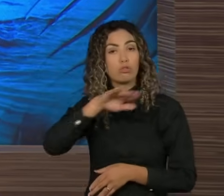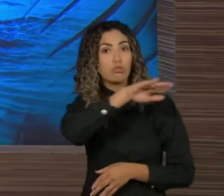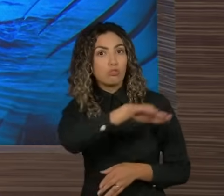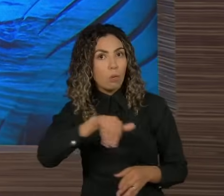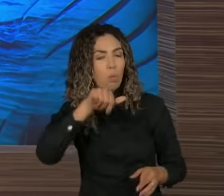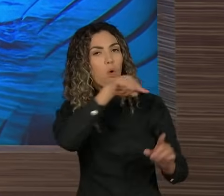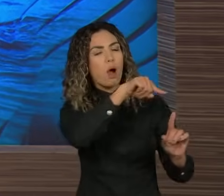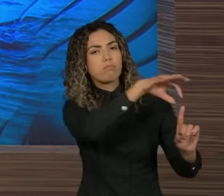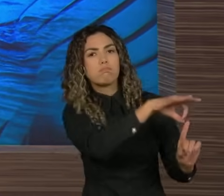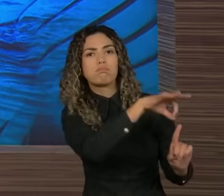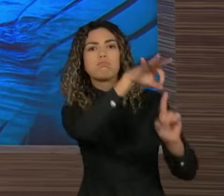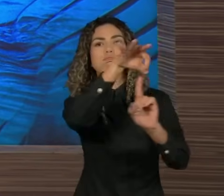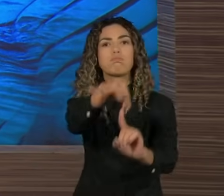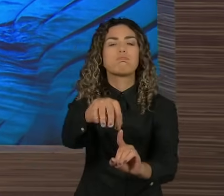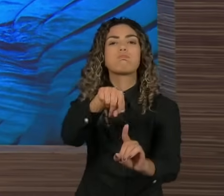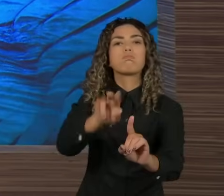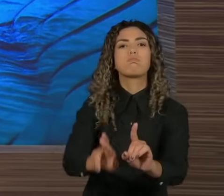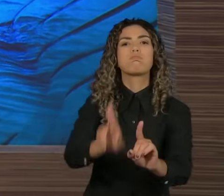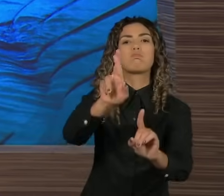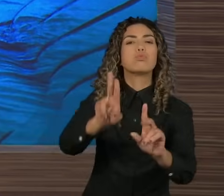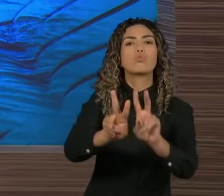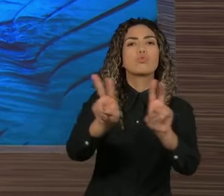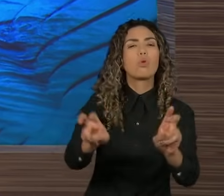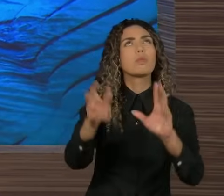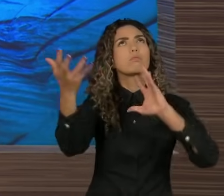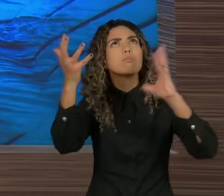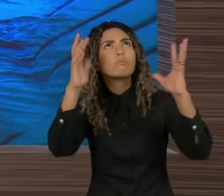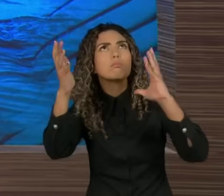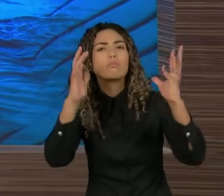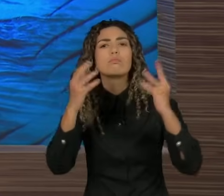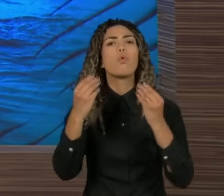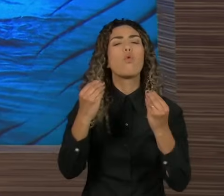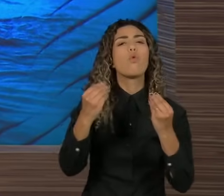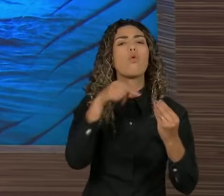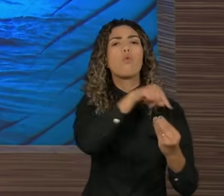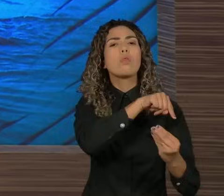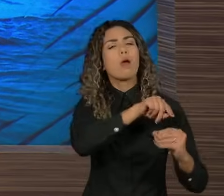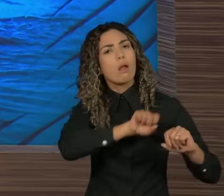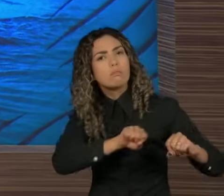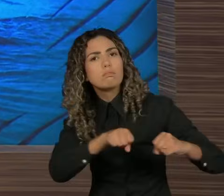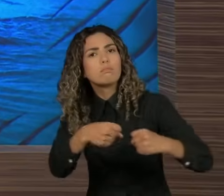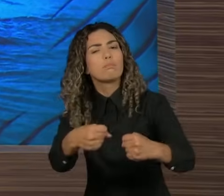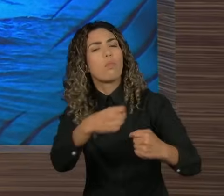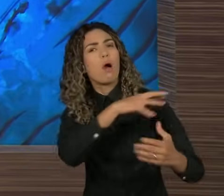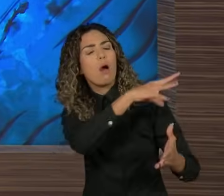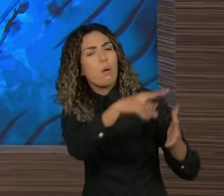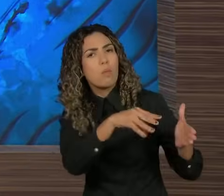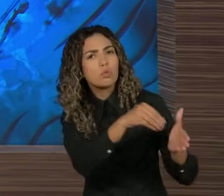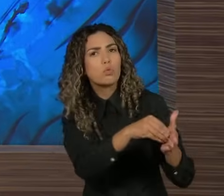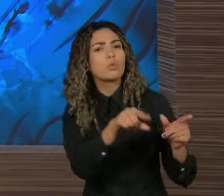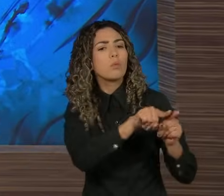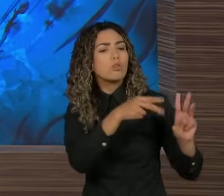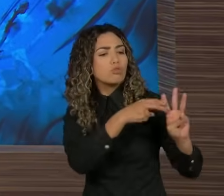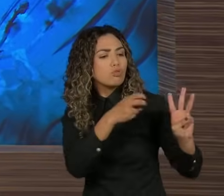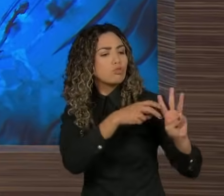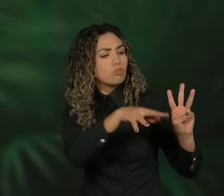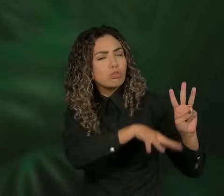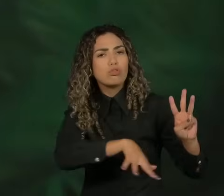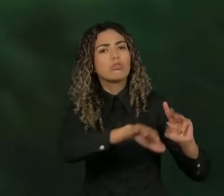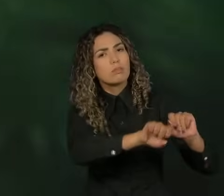jovens sobre a crise climática. Ela vai levar para a COP30 a defesa da Amazônia e dos povos da